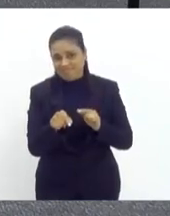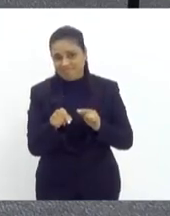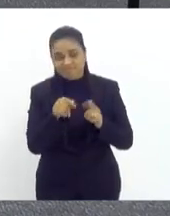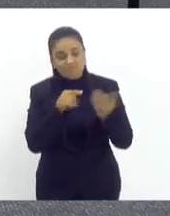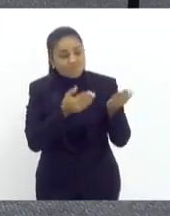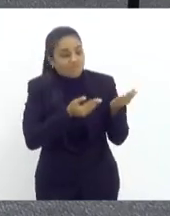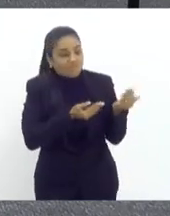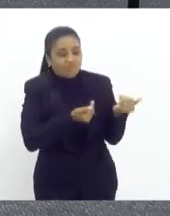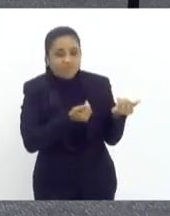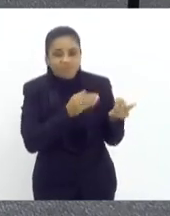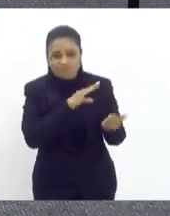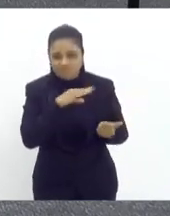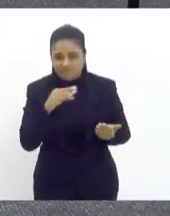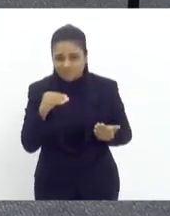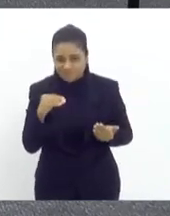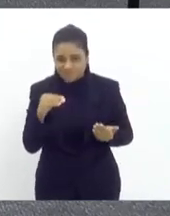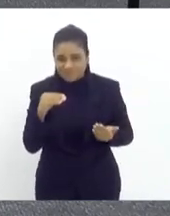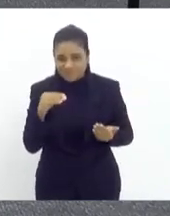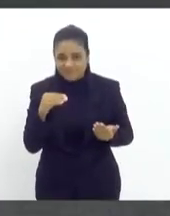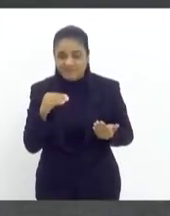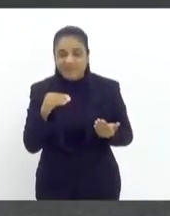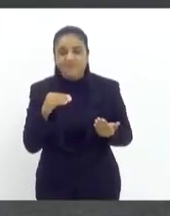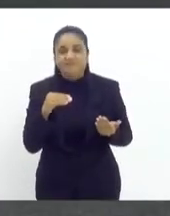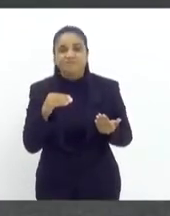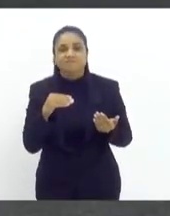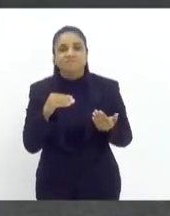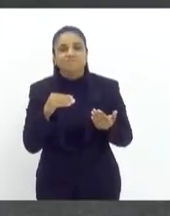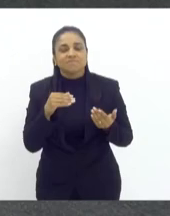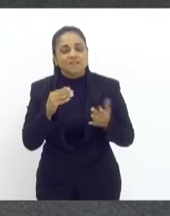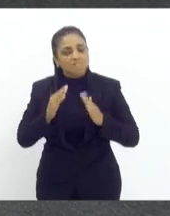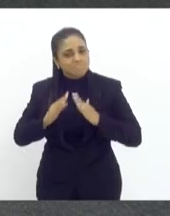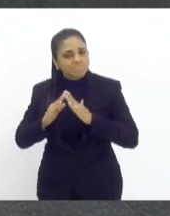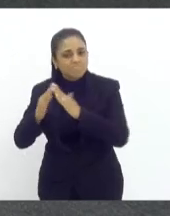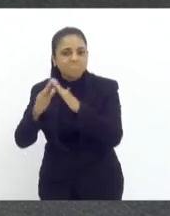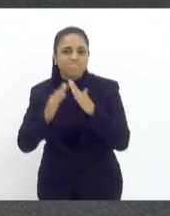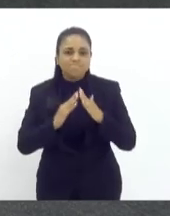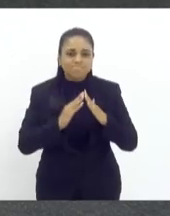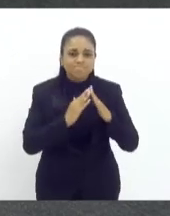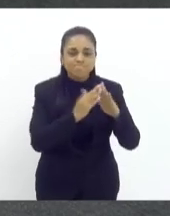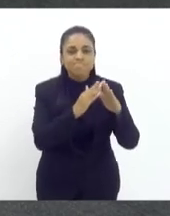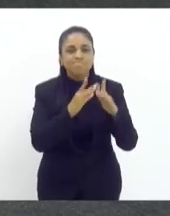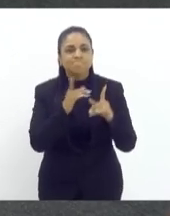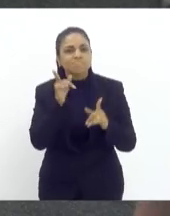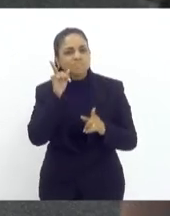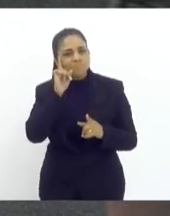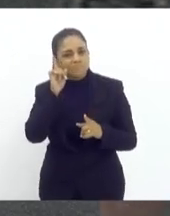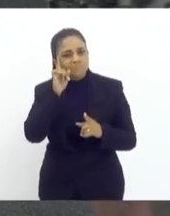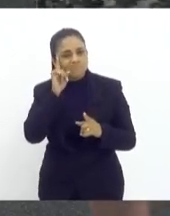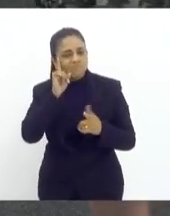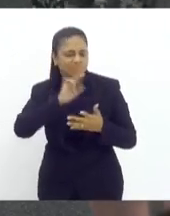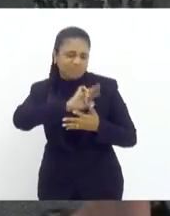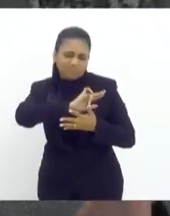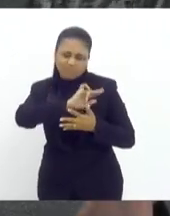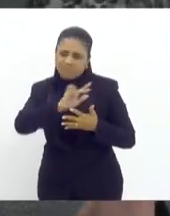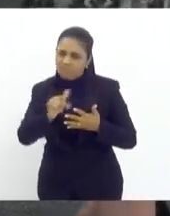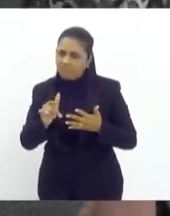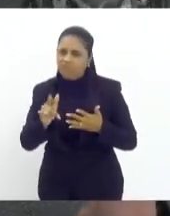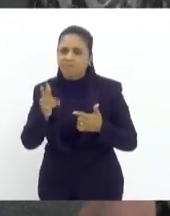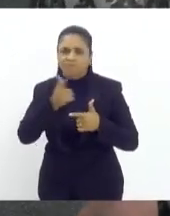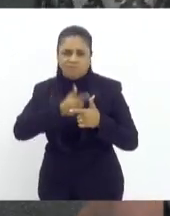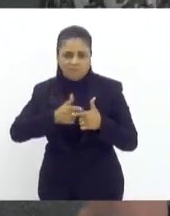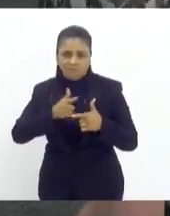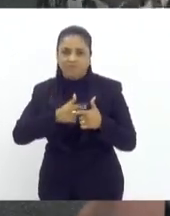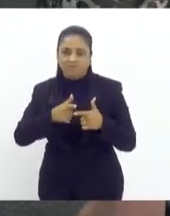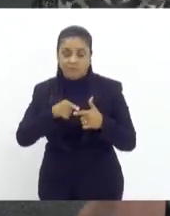nossa juventude um exemplo para juventude periférica que lida diariamente com uma série de adversidades porque